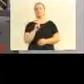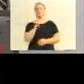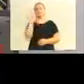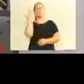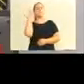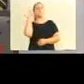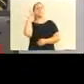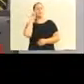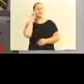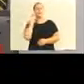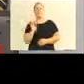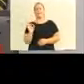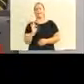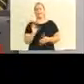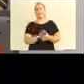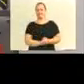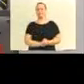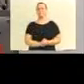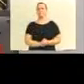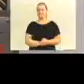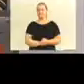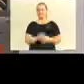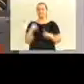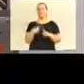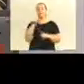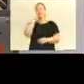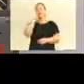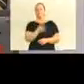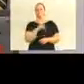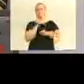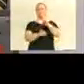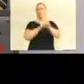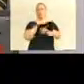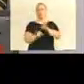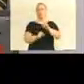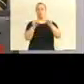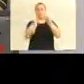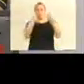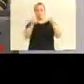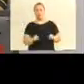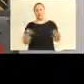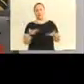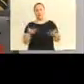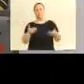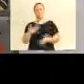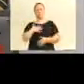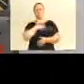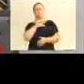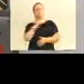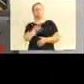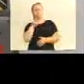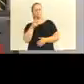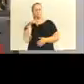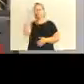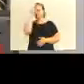que aconteceu em 2015 e passa a acusar um novo sistema em que o prefeito reconhece as dificuldades e tem lutado para atender as demandas da sociedade. Mas